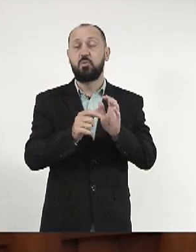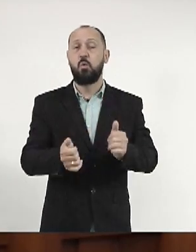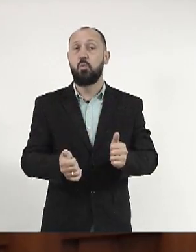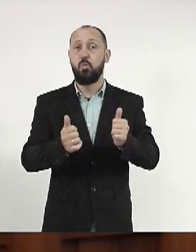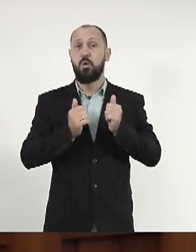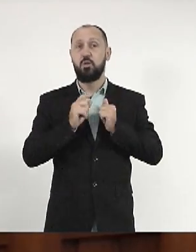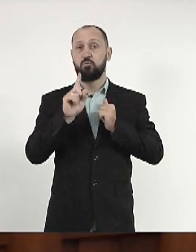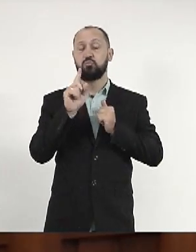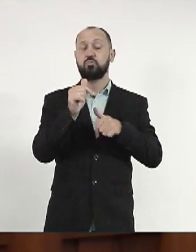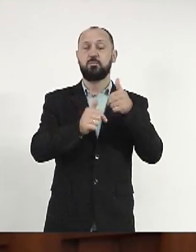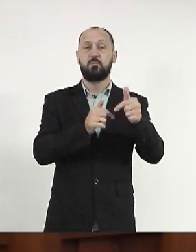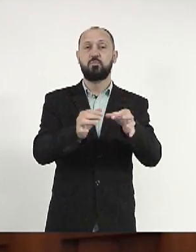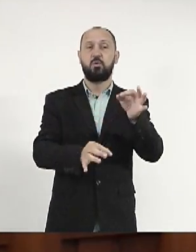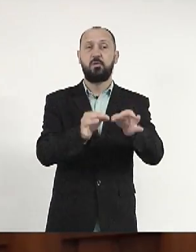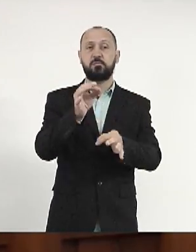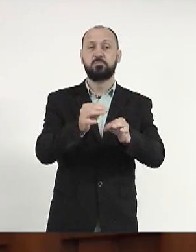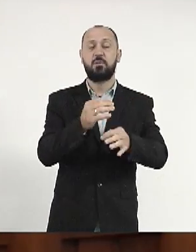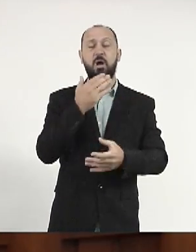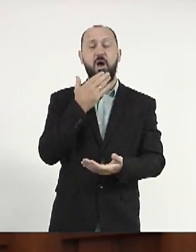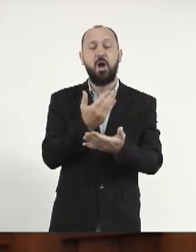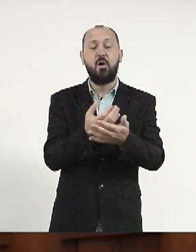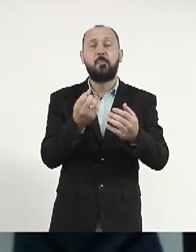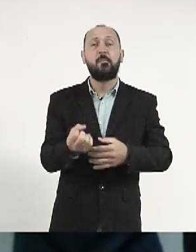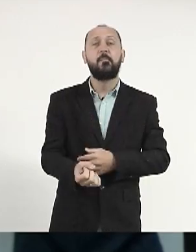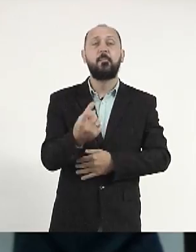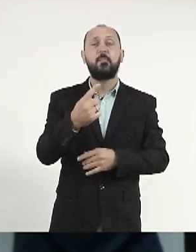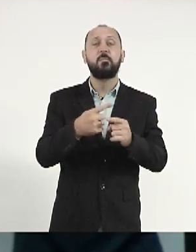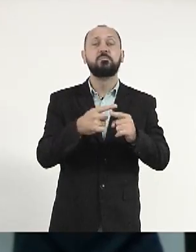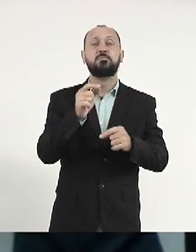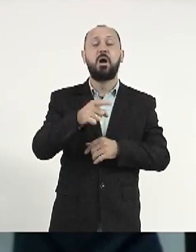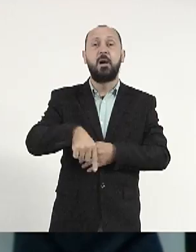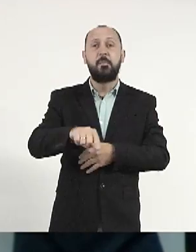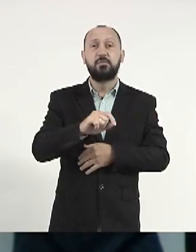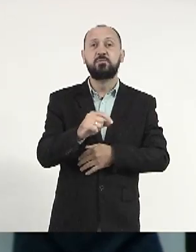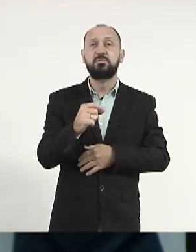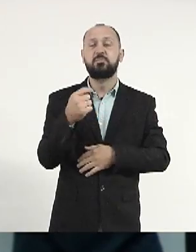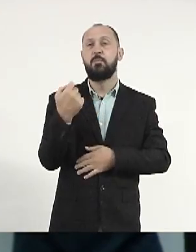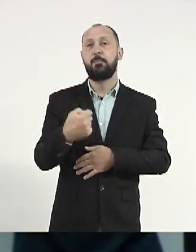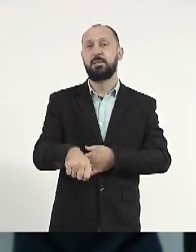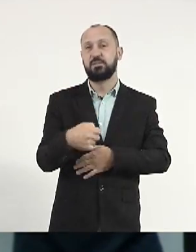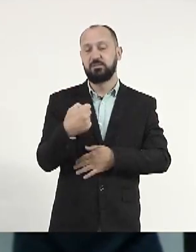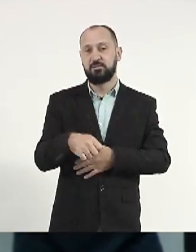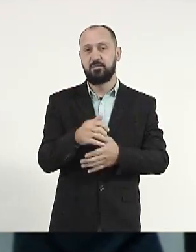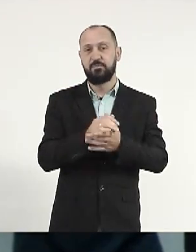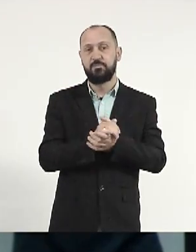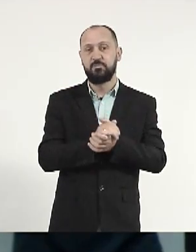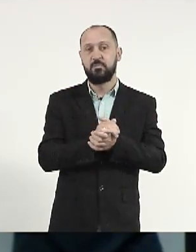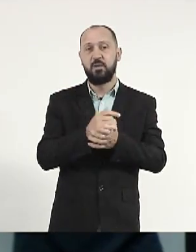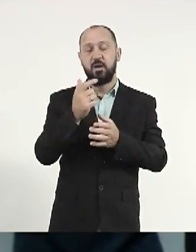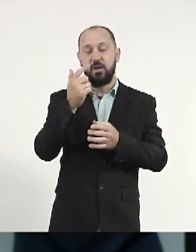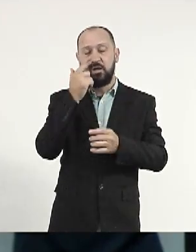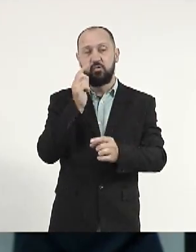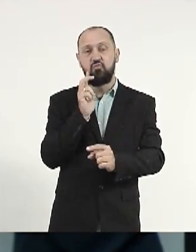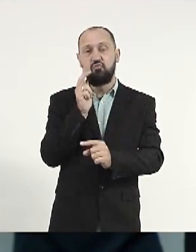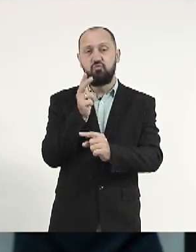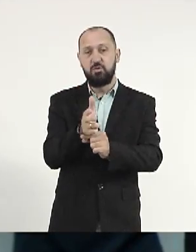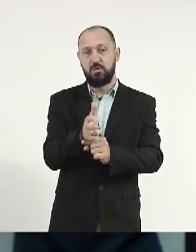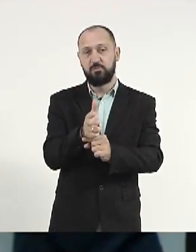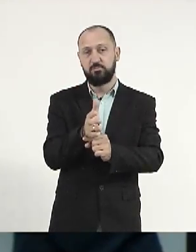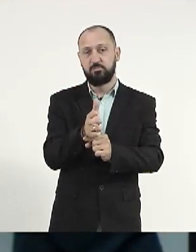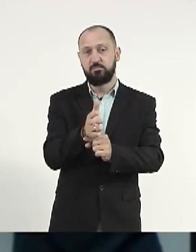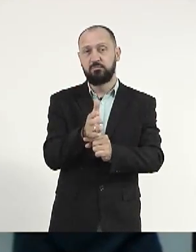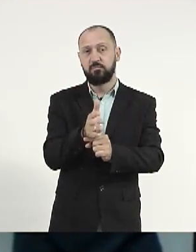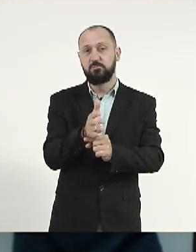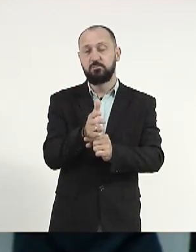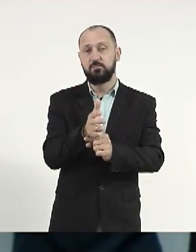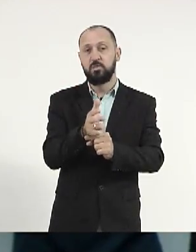sou jurista, mas absurda, porque a pessoa tinha que passar. Cadê o vídeo?